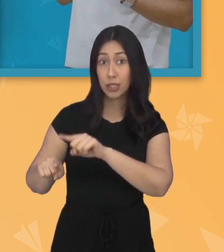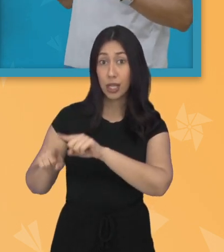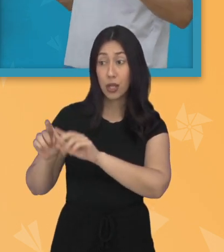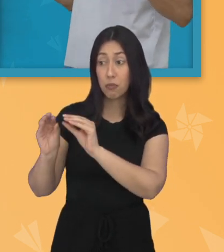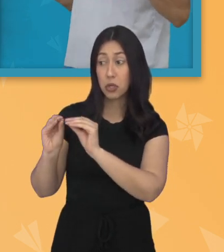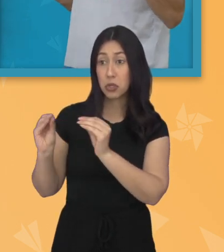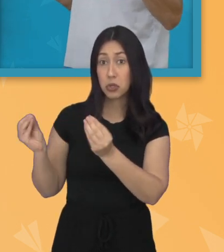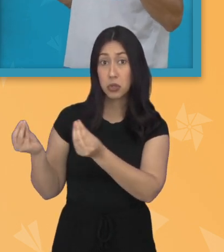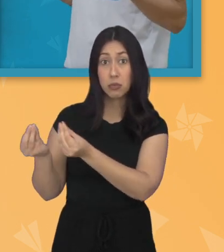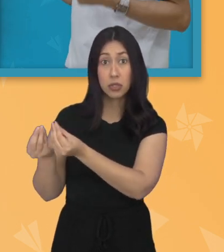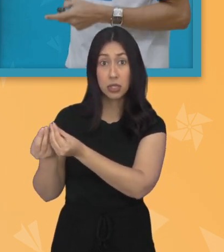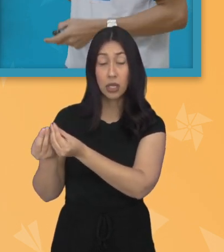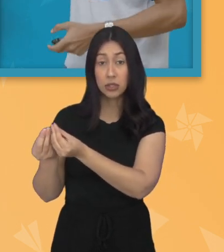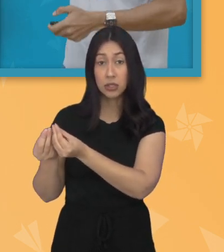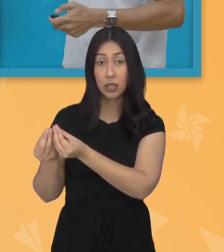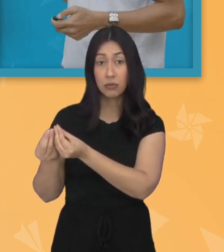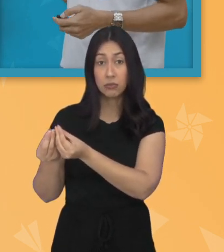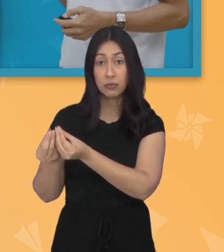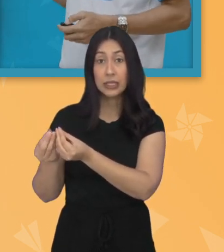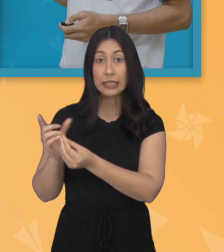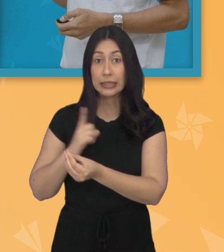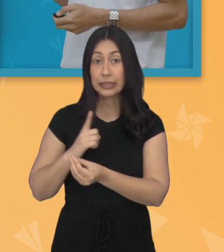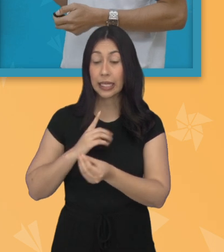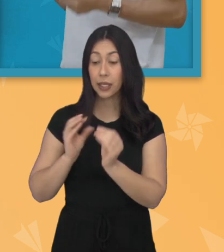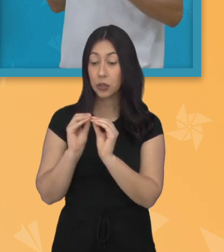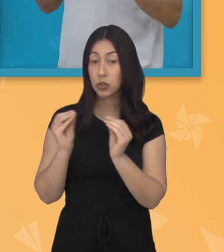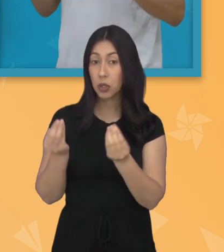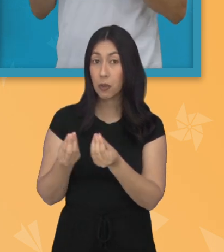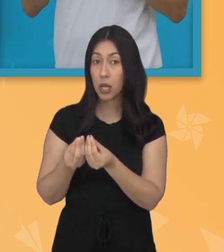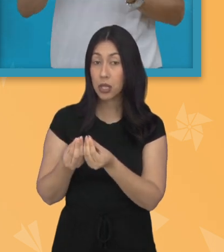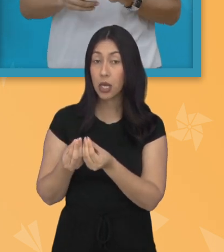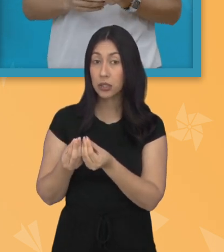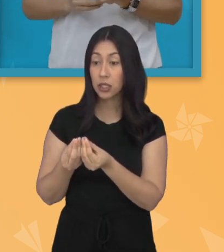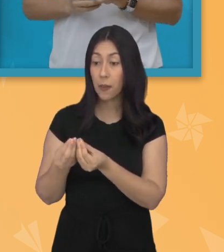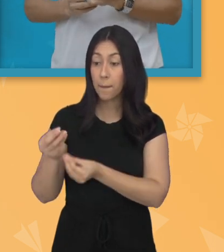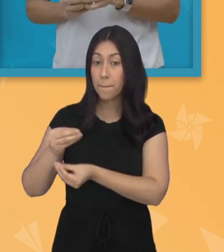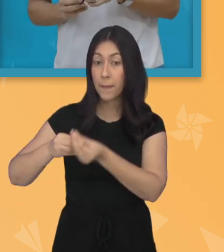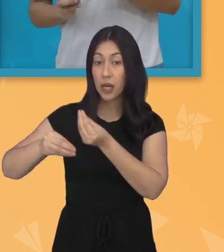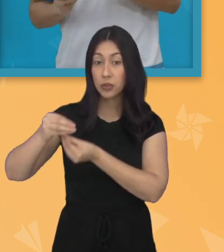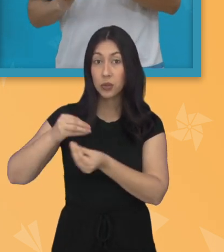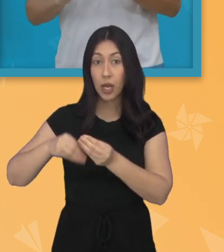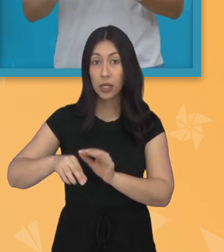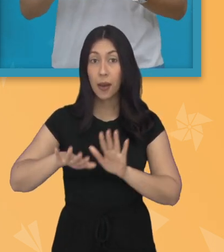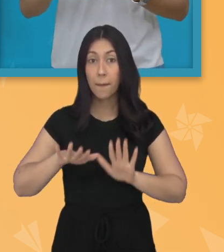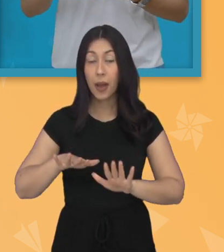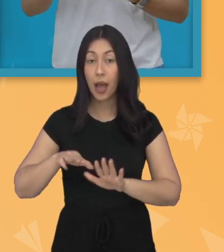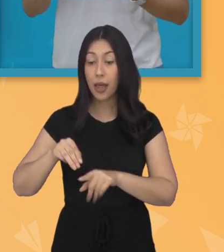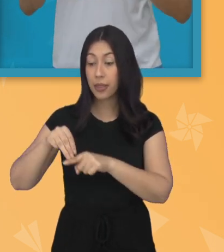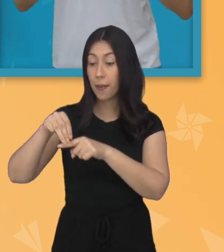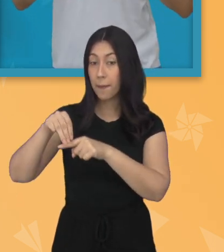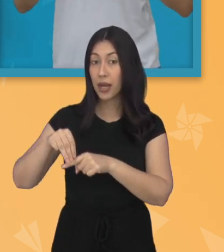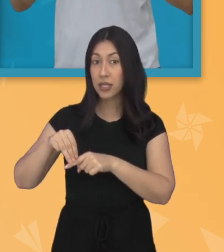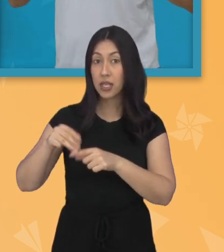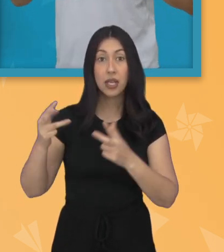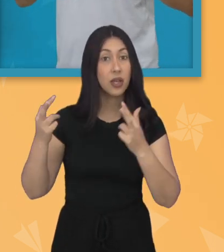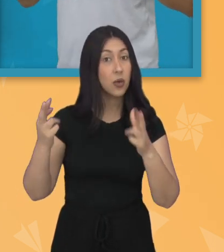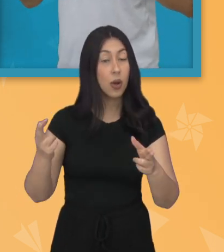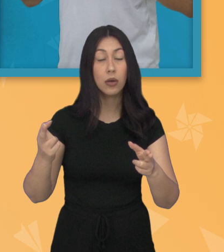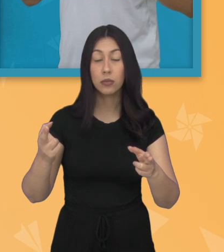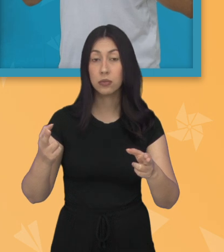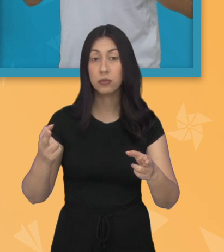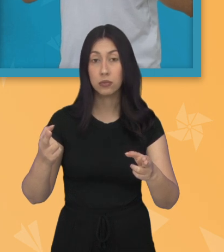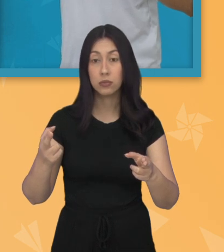composta é formada por substâncias mais simples, unidas sempre na mesma proporção de massa, que também pode ser relembrado